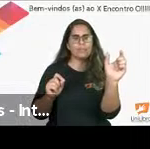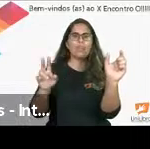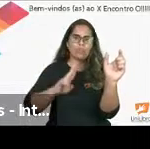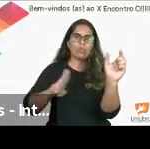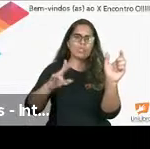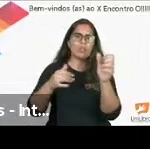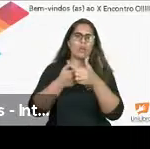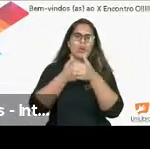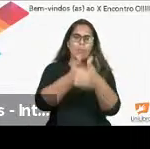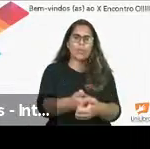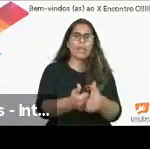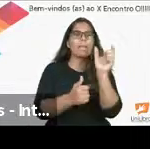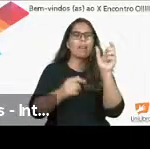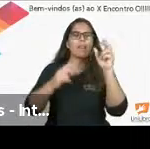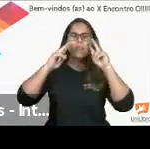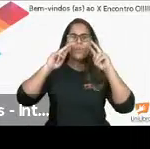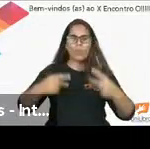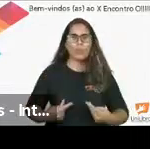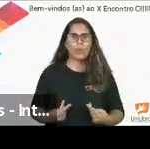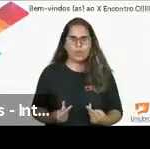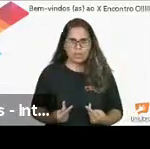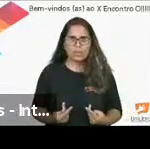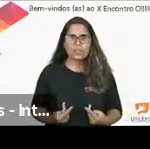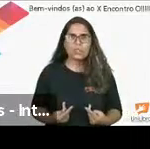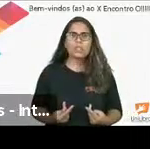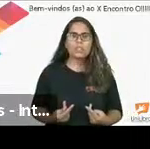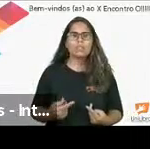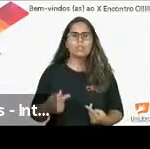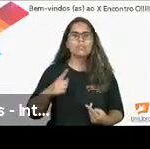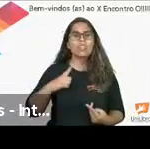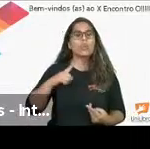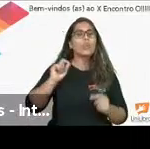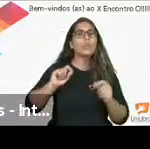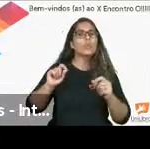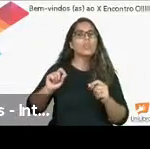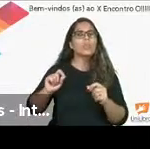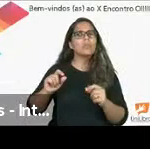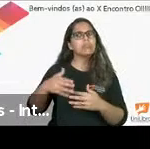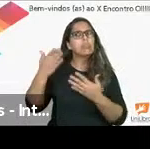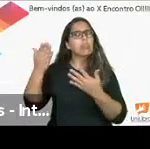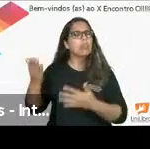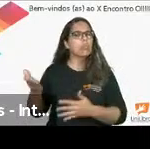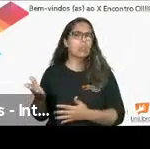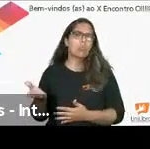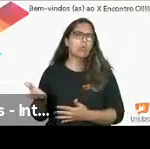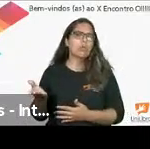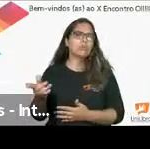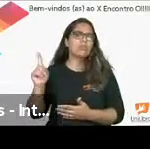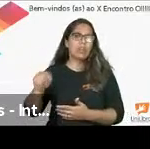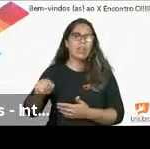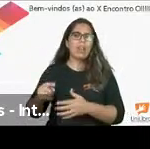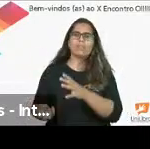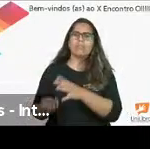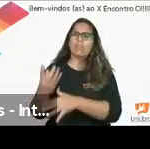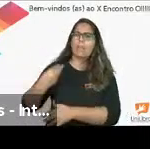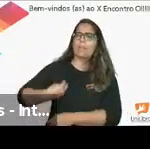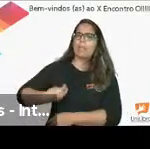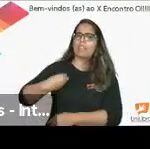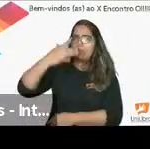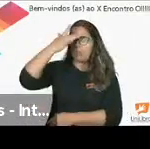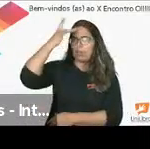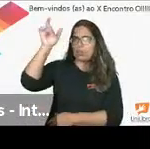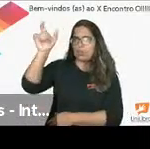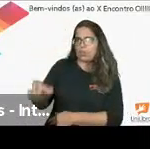que é: a palavra humana serve a fins divergentes, que, por um lado, ela revela a presença de uma pessoa. Quer